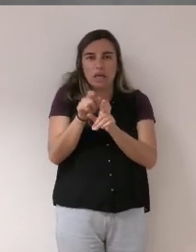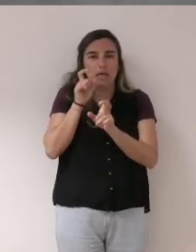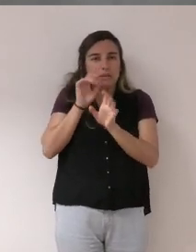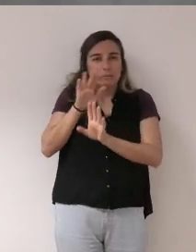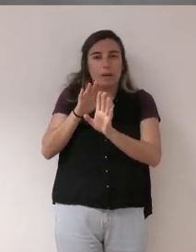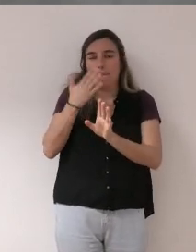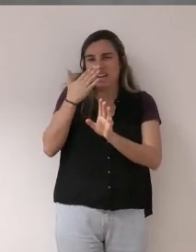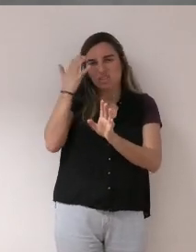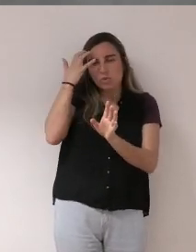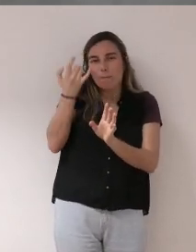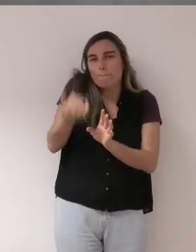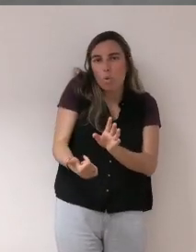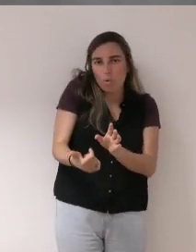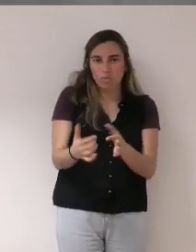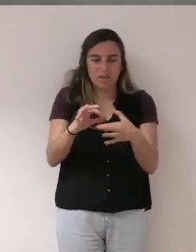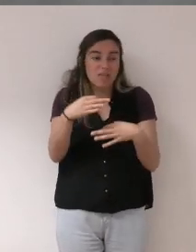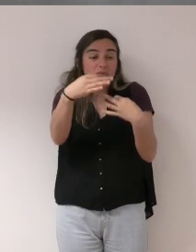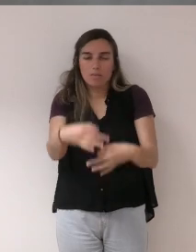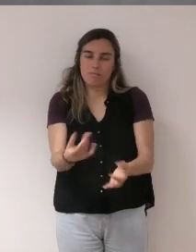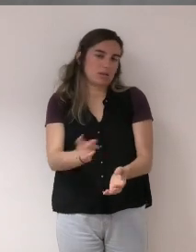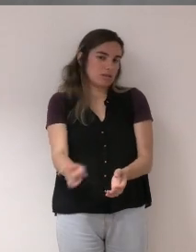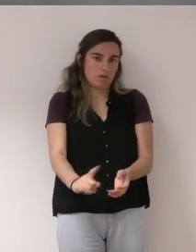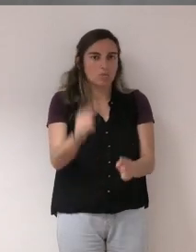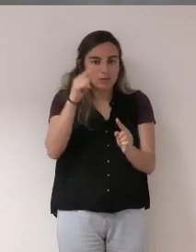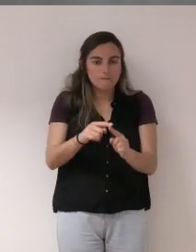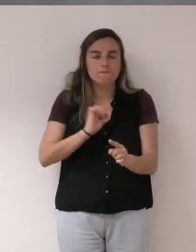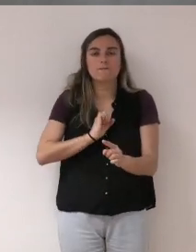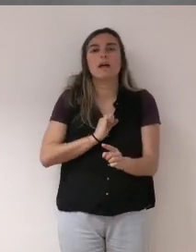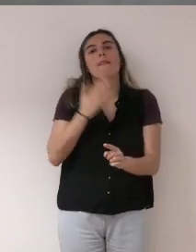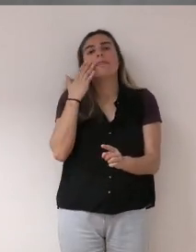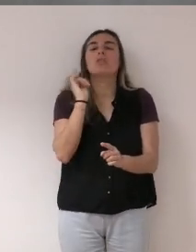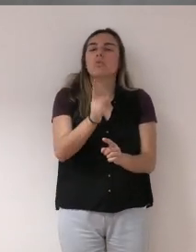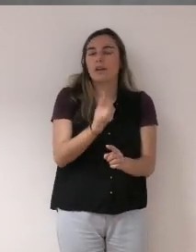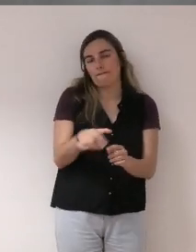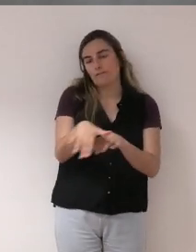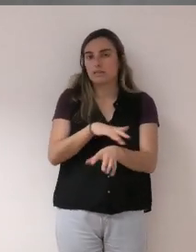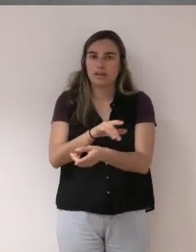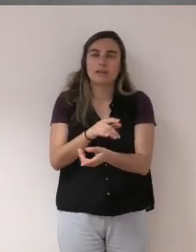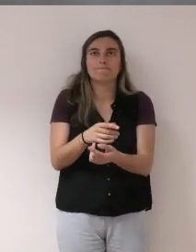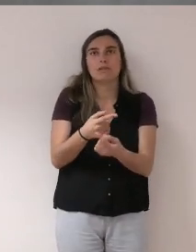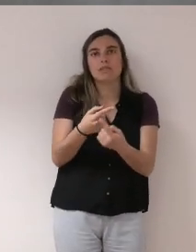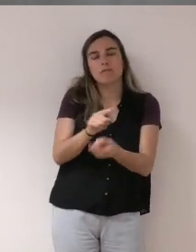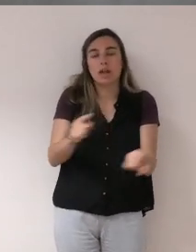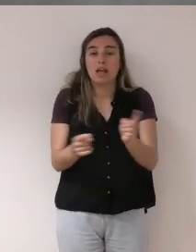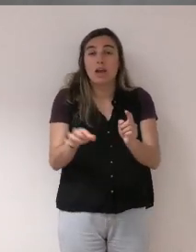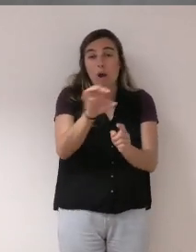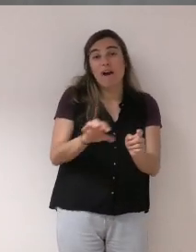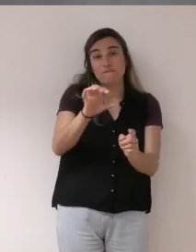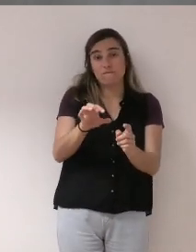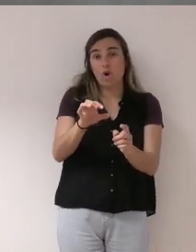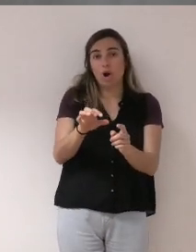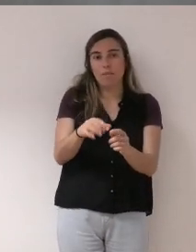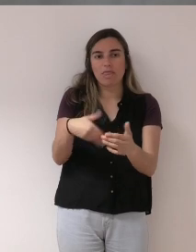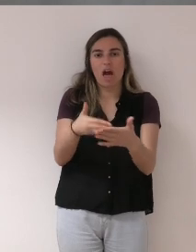pouco consciente de si próprio do ponto de vista formal, quando aquilo que eu tento é, de alguma maneira, fazer com que a forma não se constitua